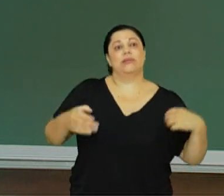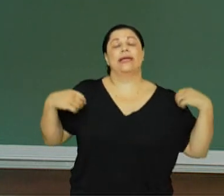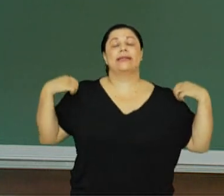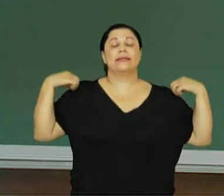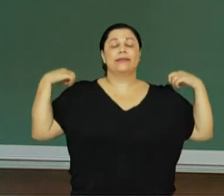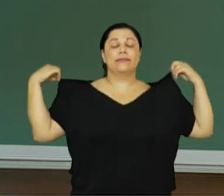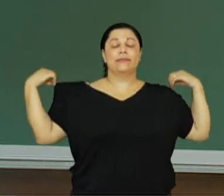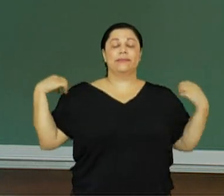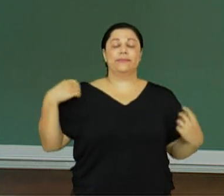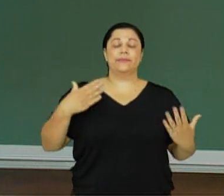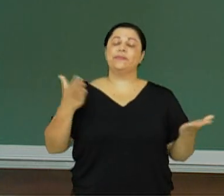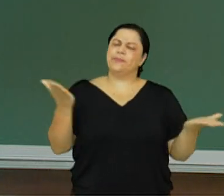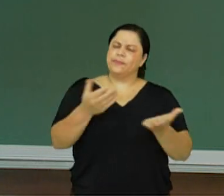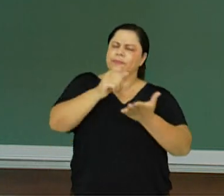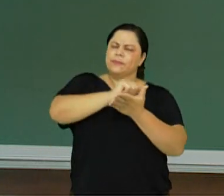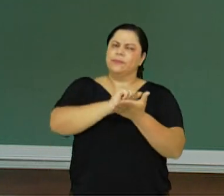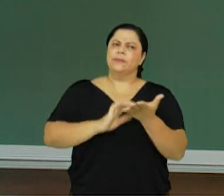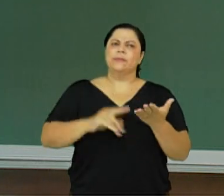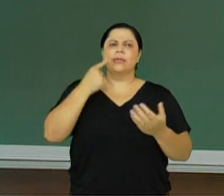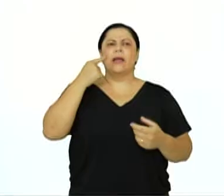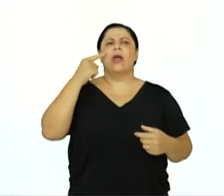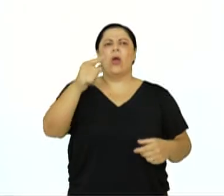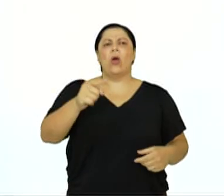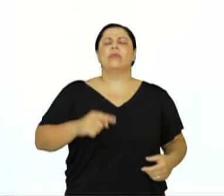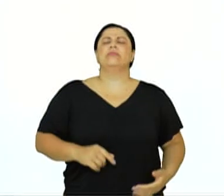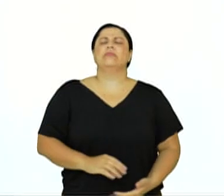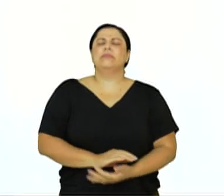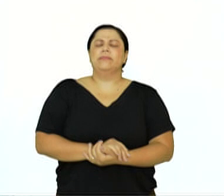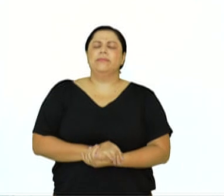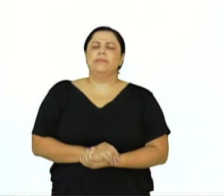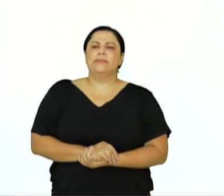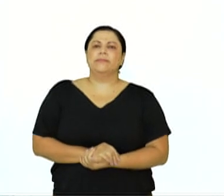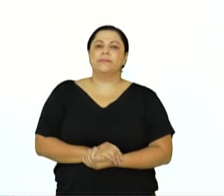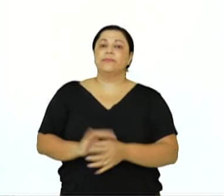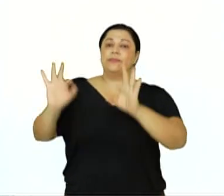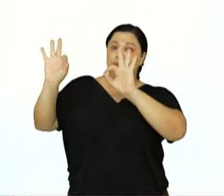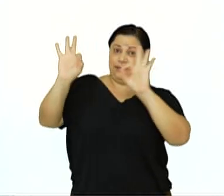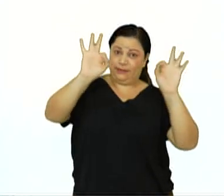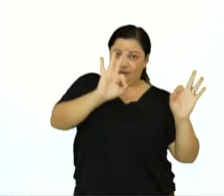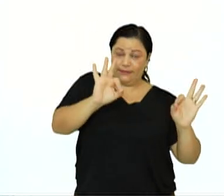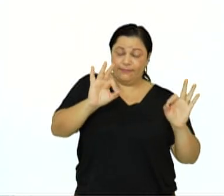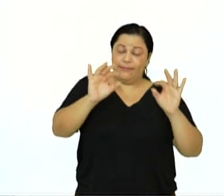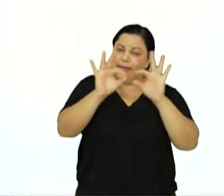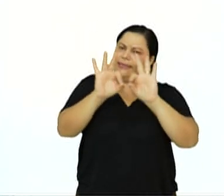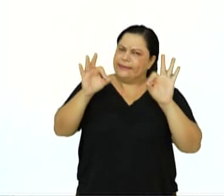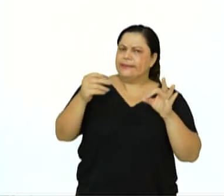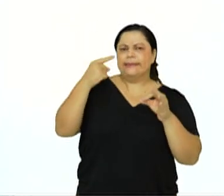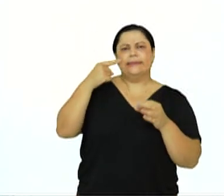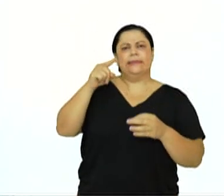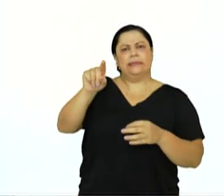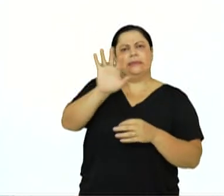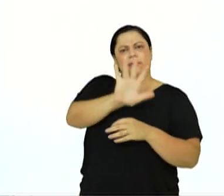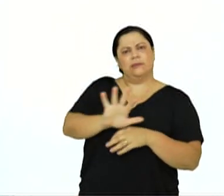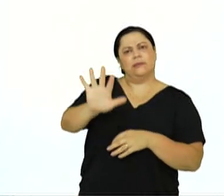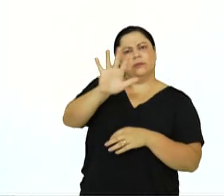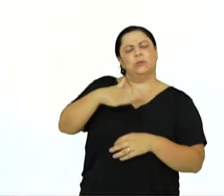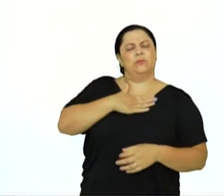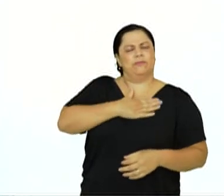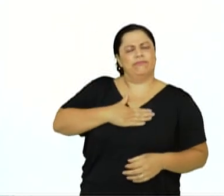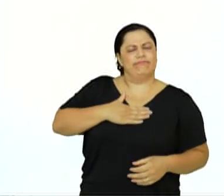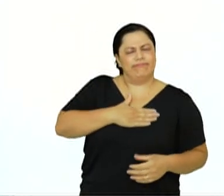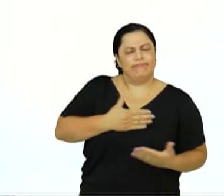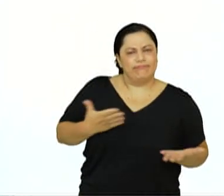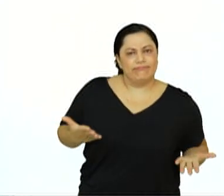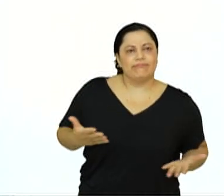Bem, aqui nós vamos já para o primeiro exemplo, gente. O primeiro exemplo é um exemplo bem simples de uma figura que eu gosto bastante, que a